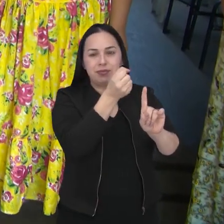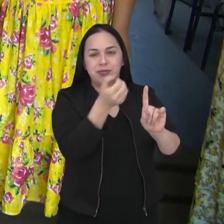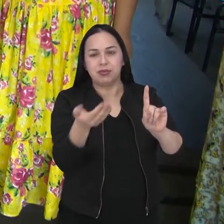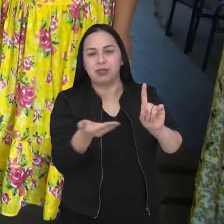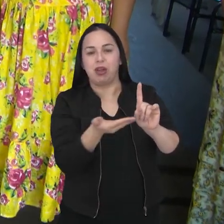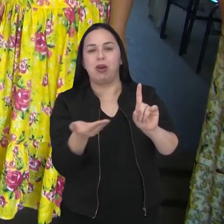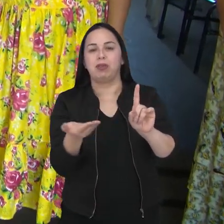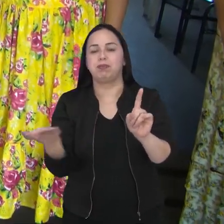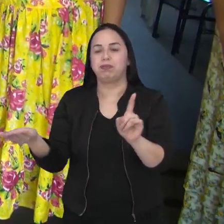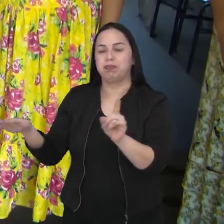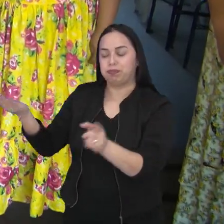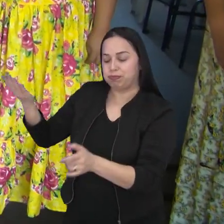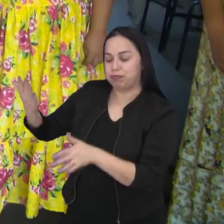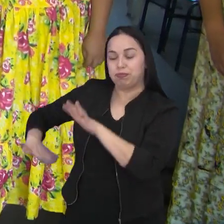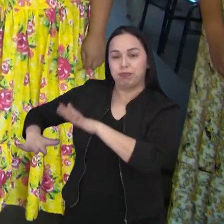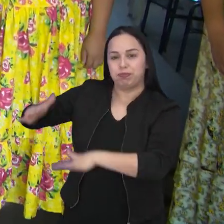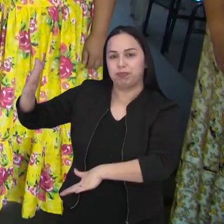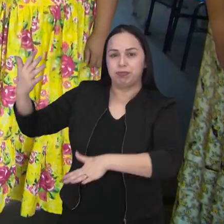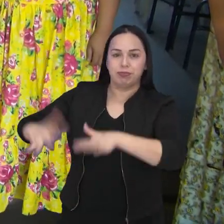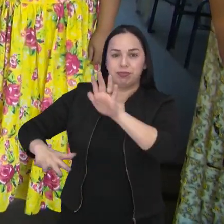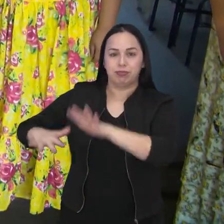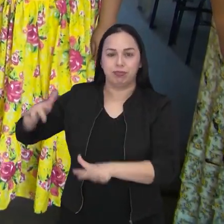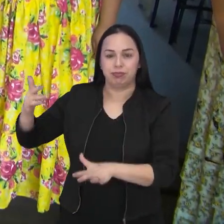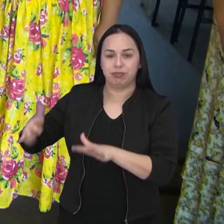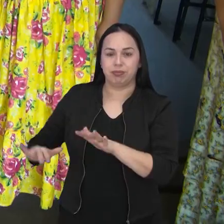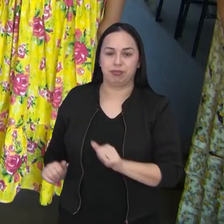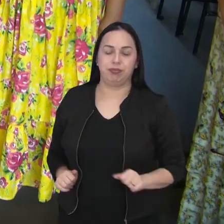que hoje bato meu tambor.